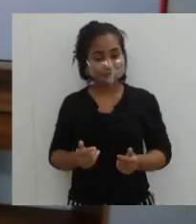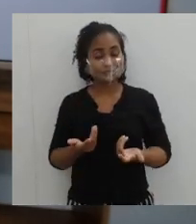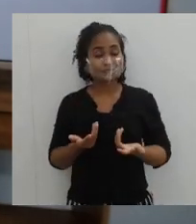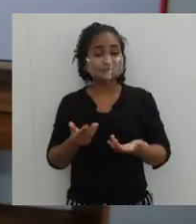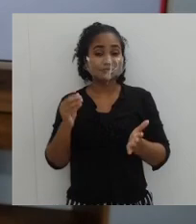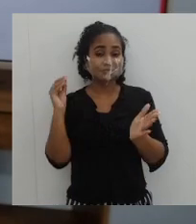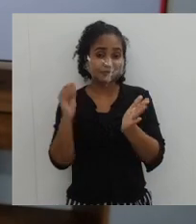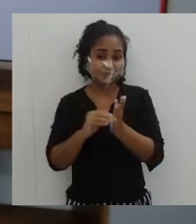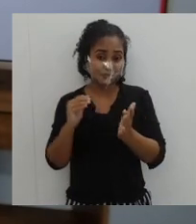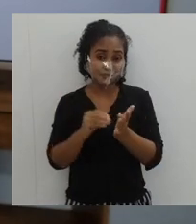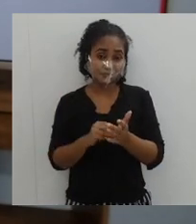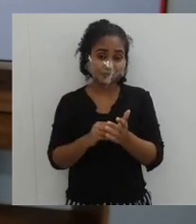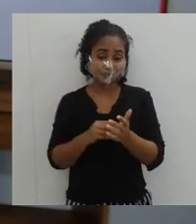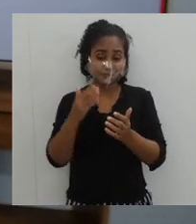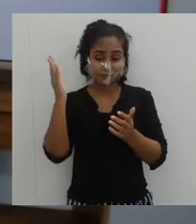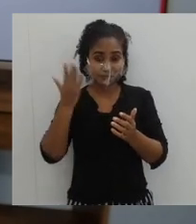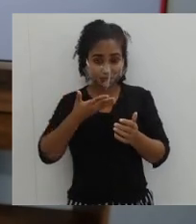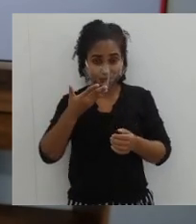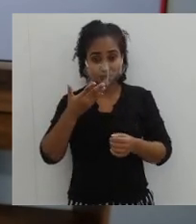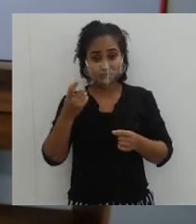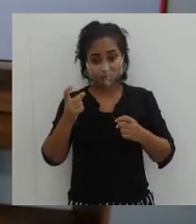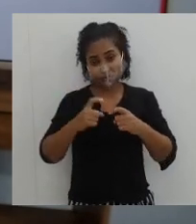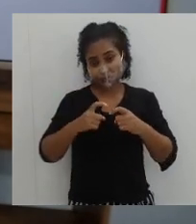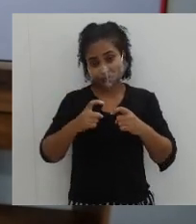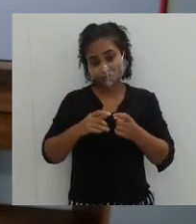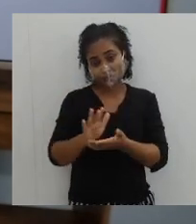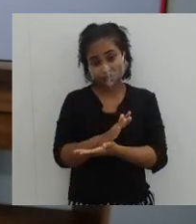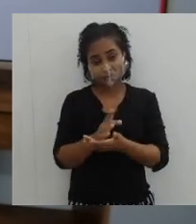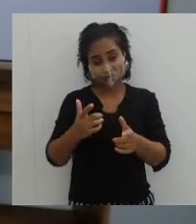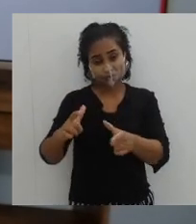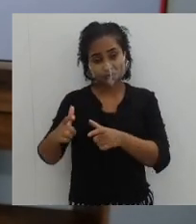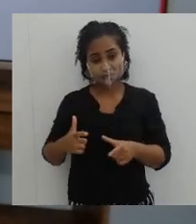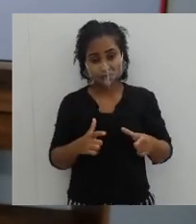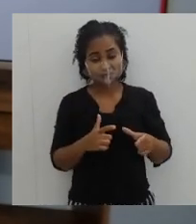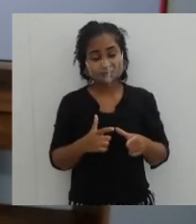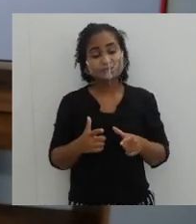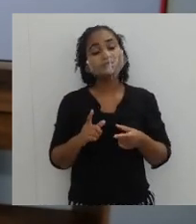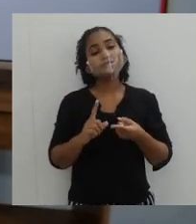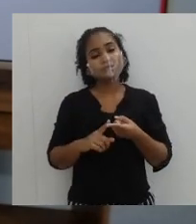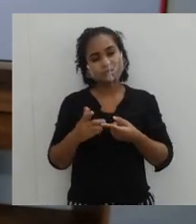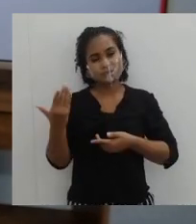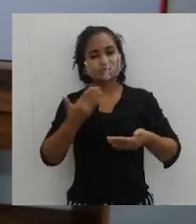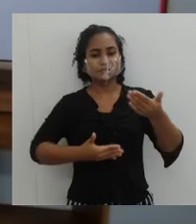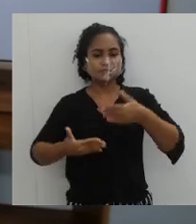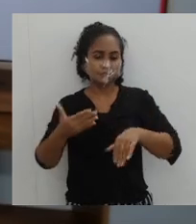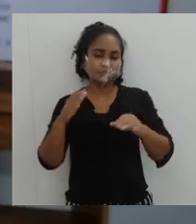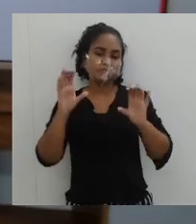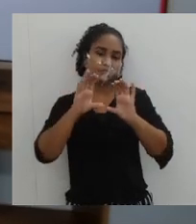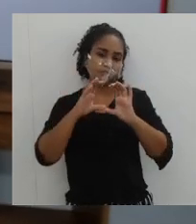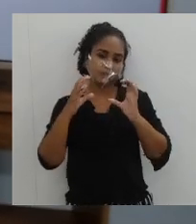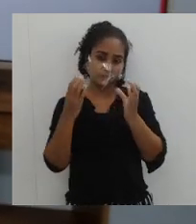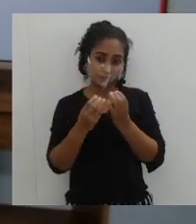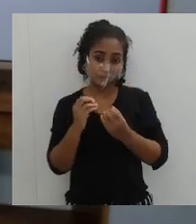A falta de diagnóstico e tratamento de algumas comunidades e da participação da